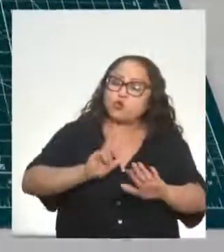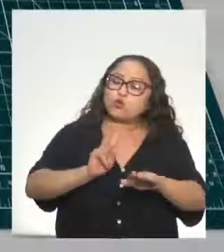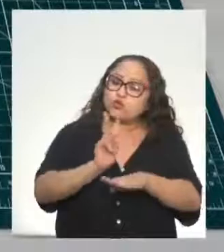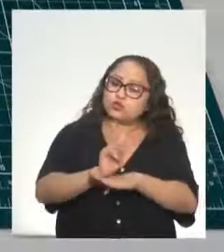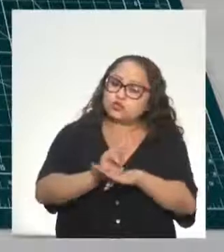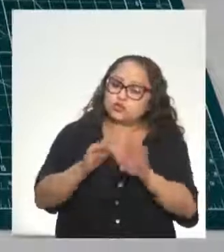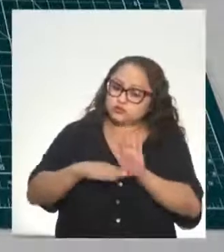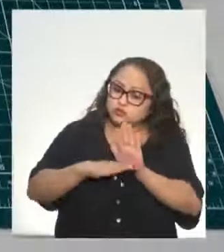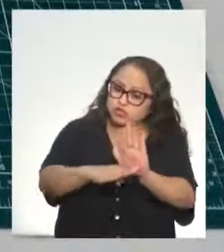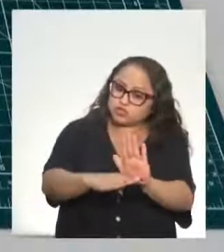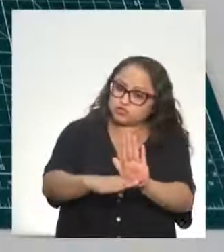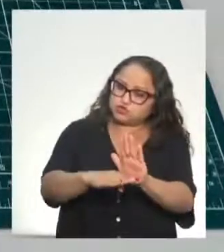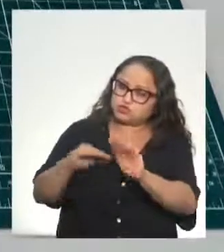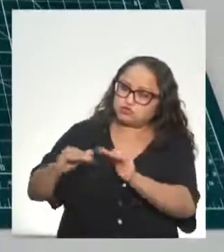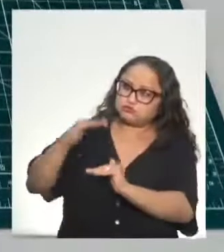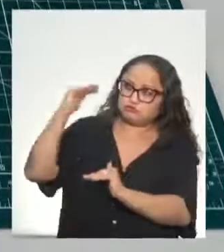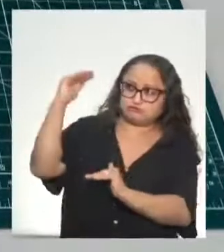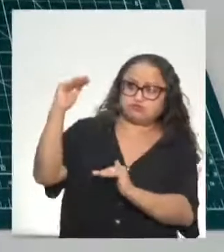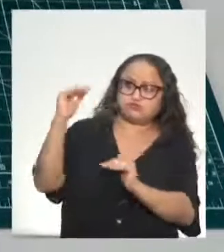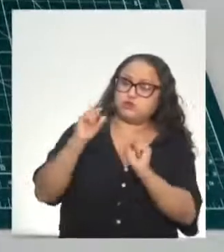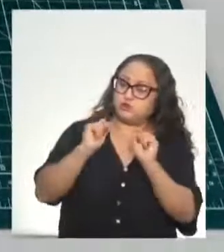adulto, ok?